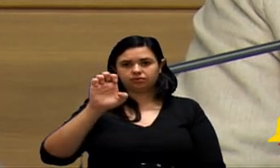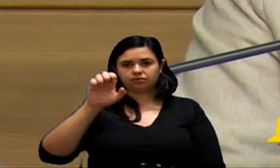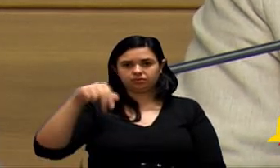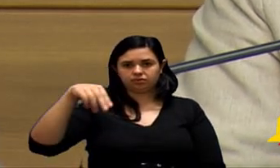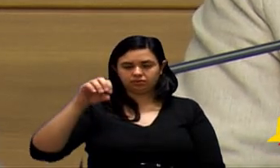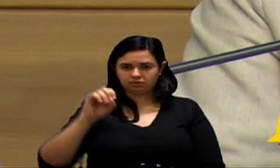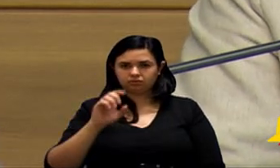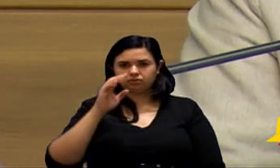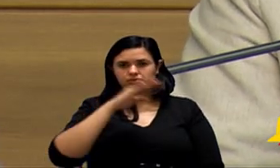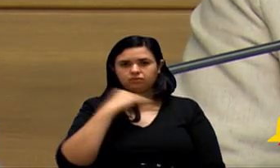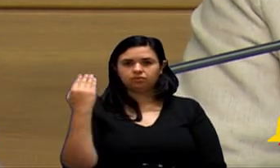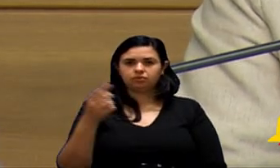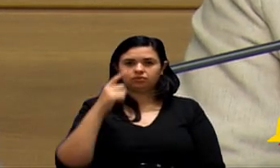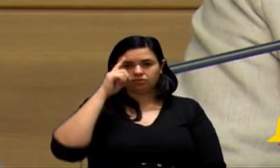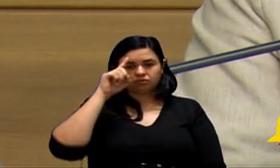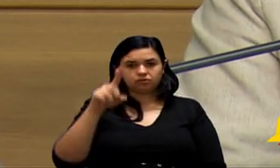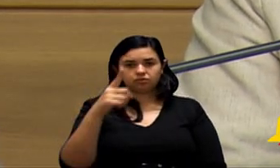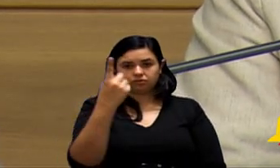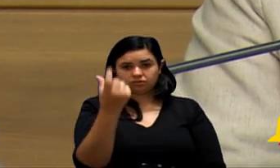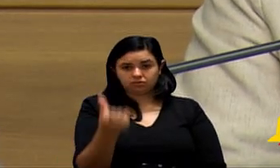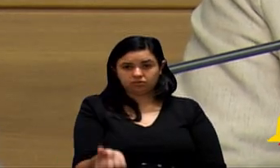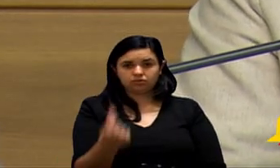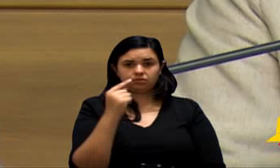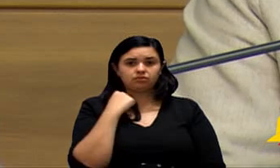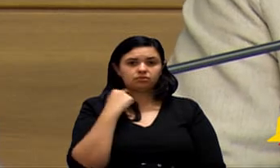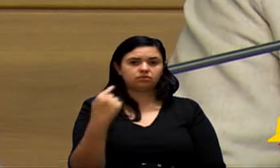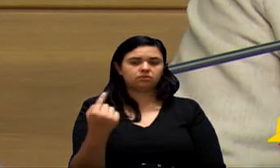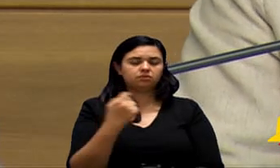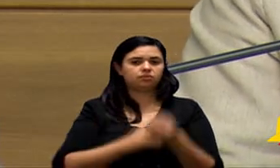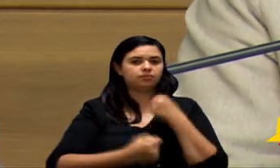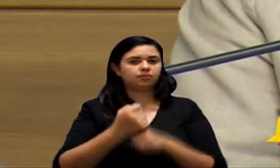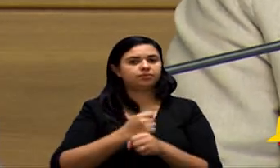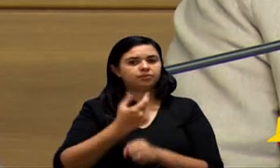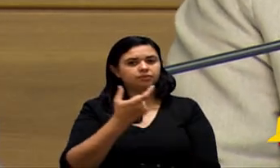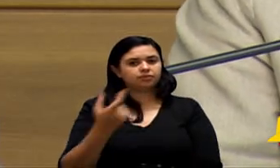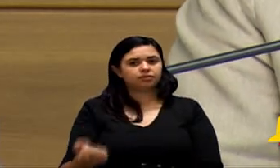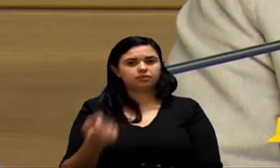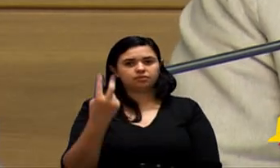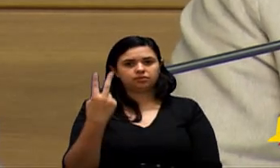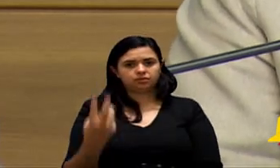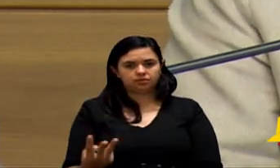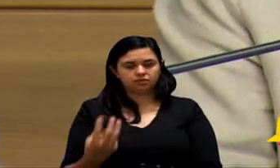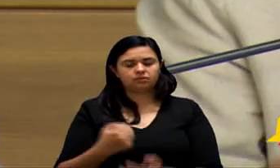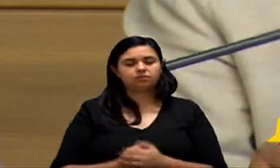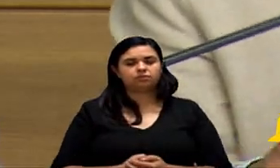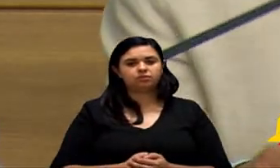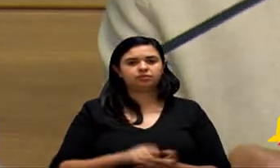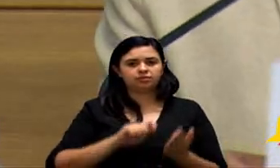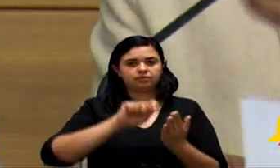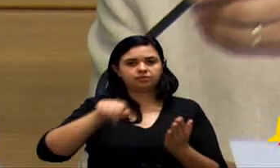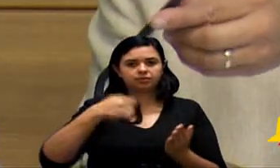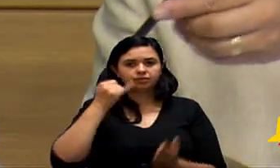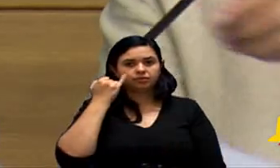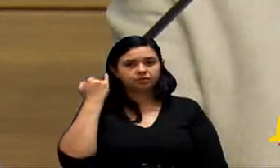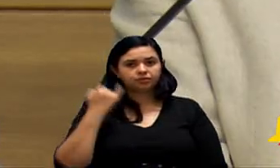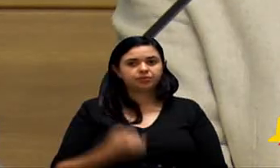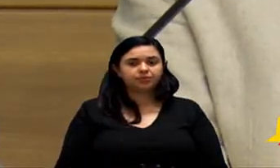dia 16 de maio de 2023, assinado pelo vereador João Donizete.